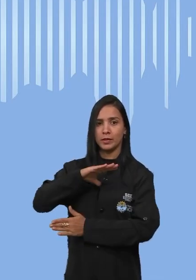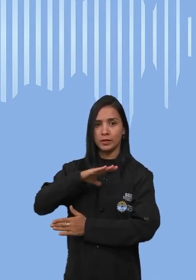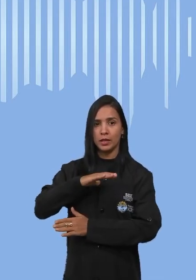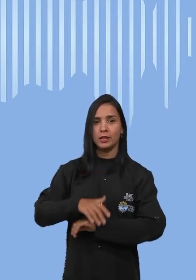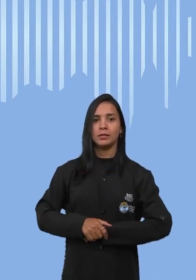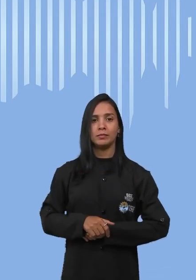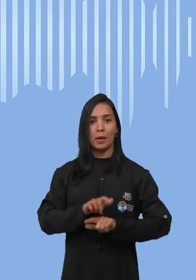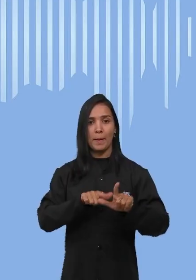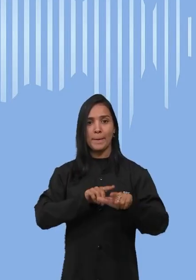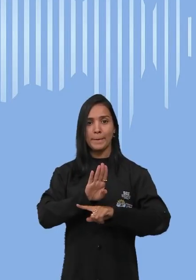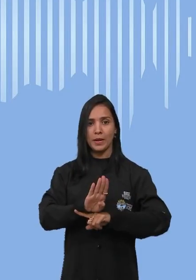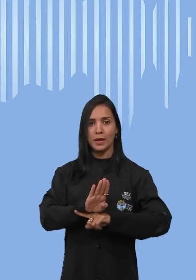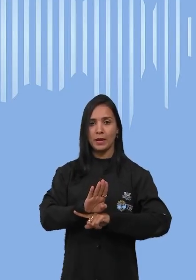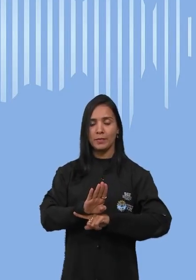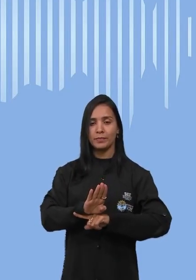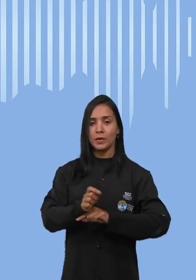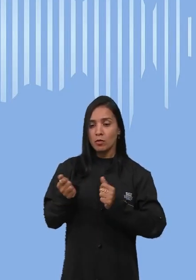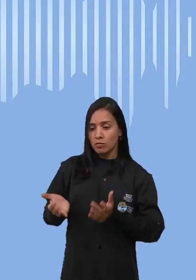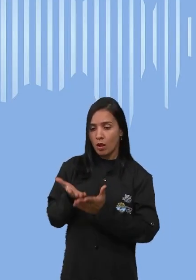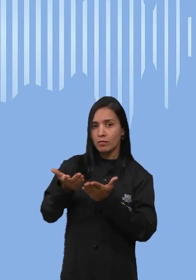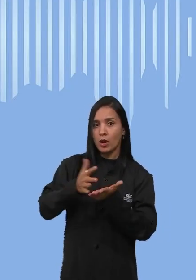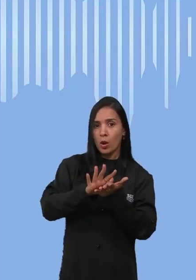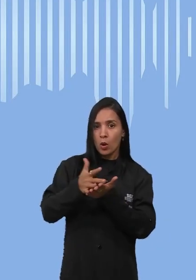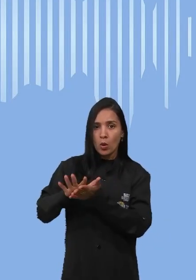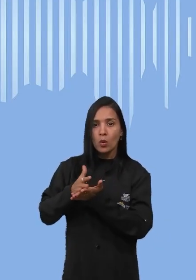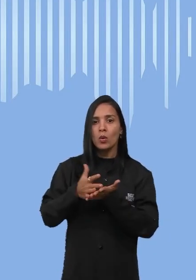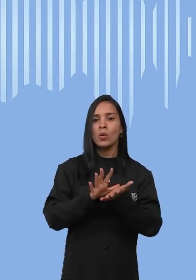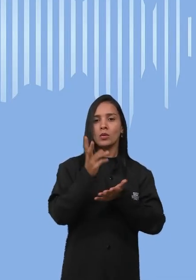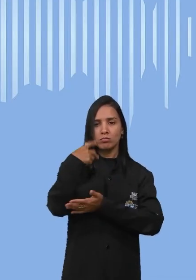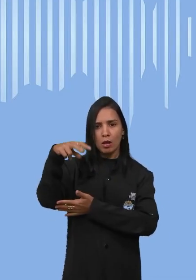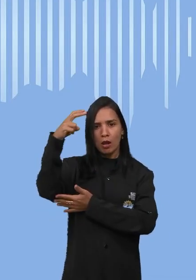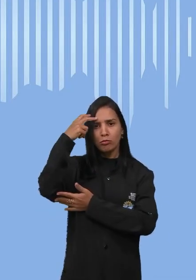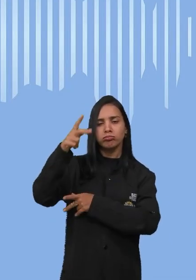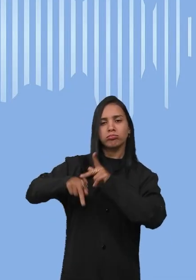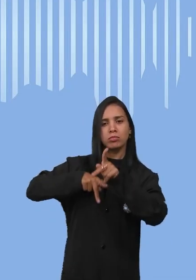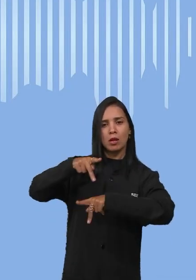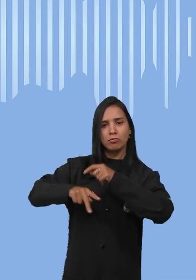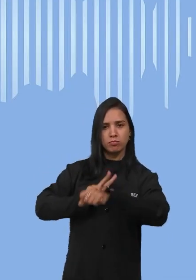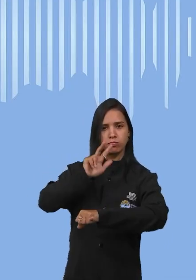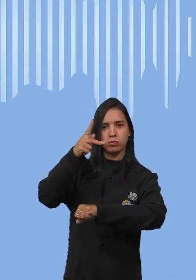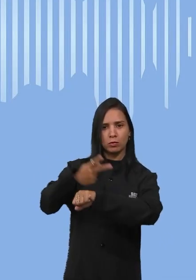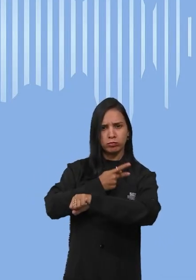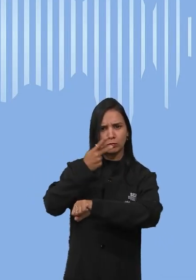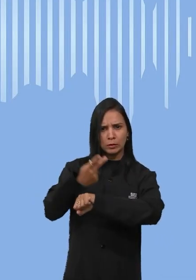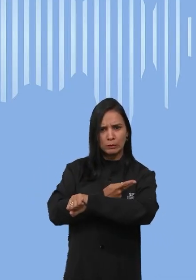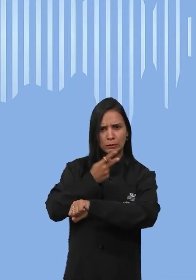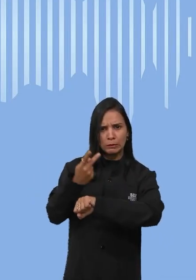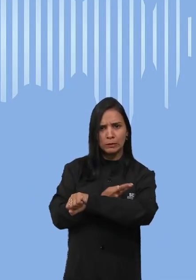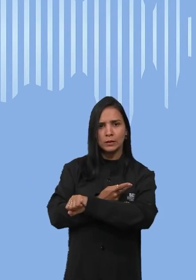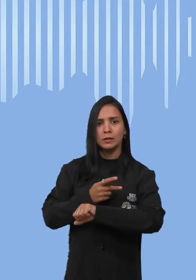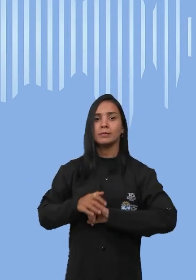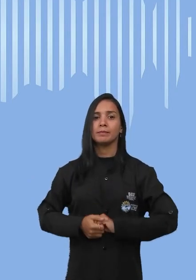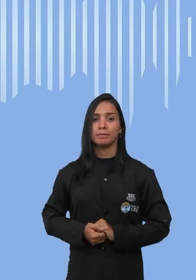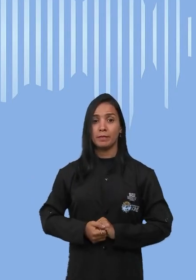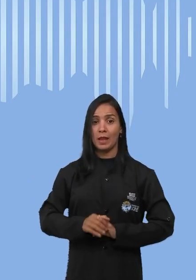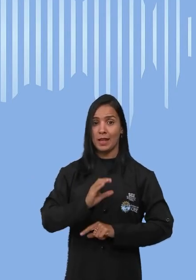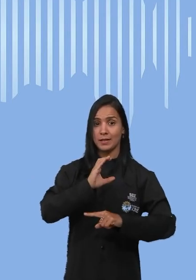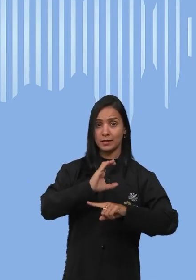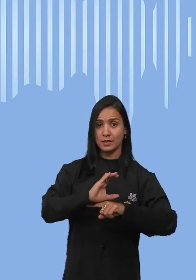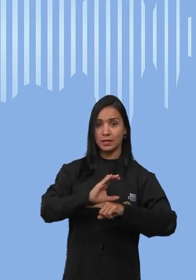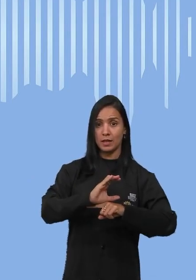B, promover o samba como cultura de resistência popular. Letra C, criar uma